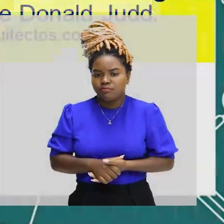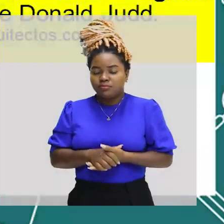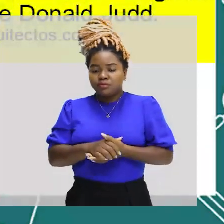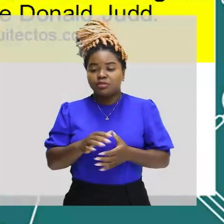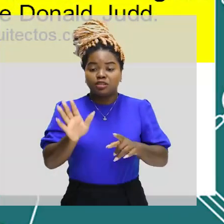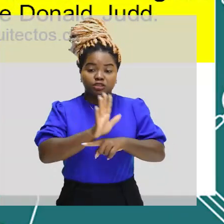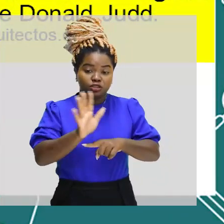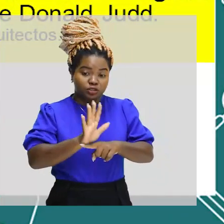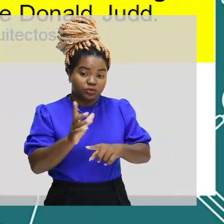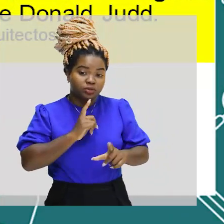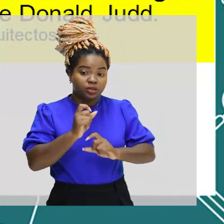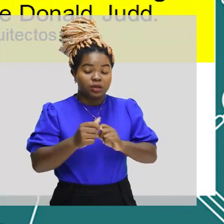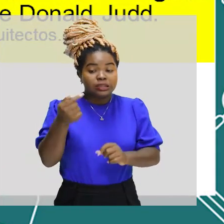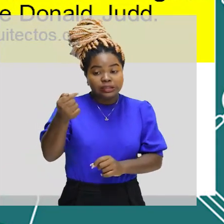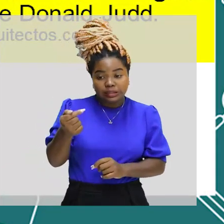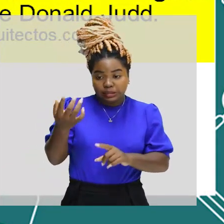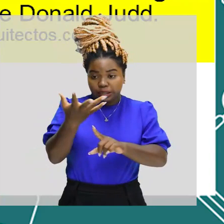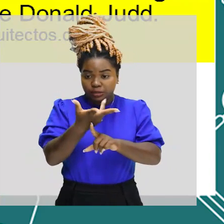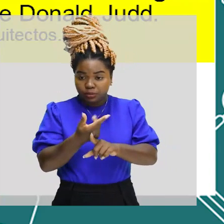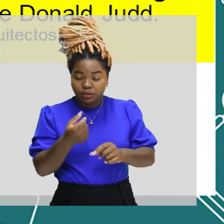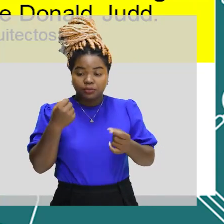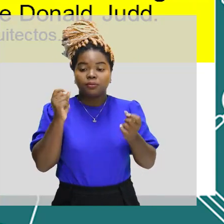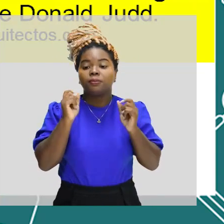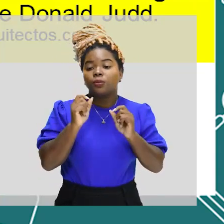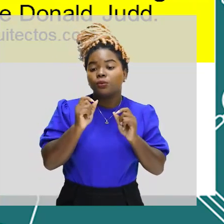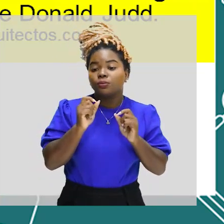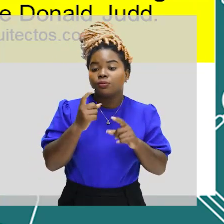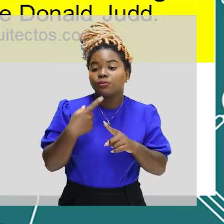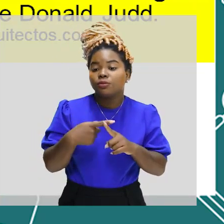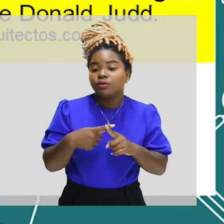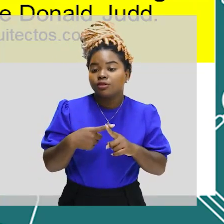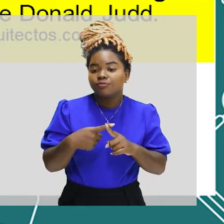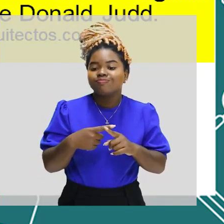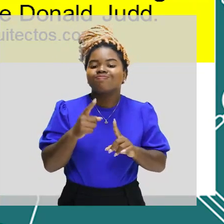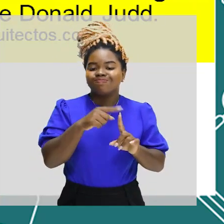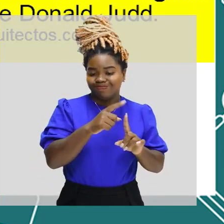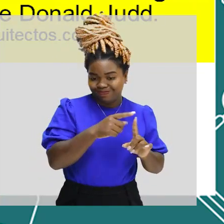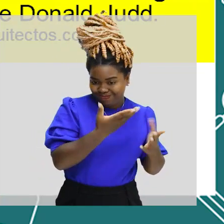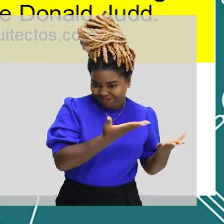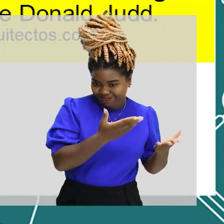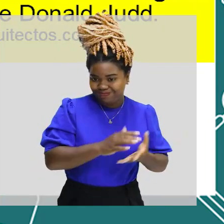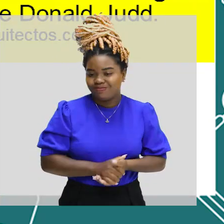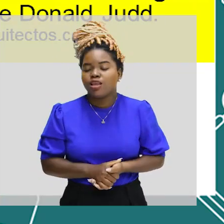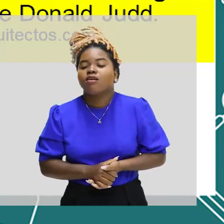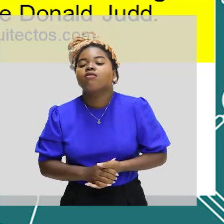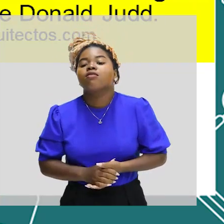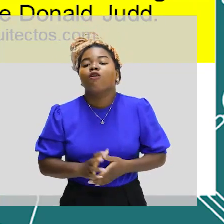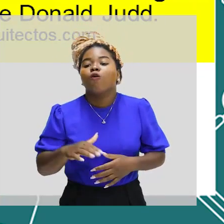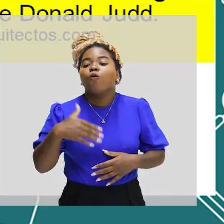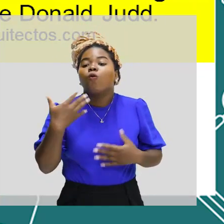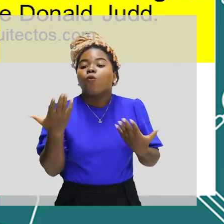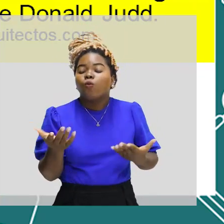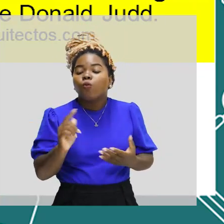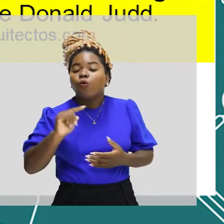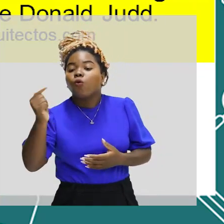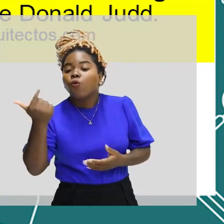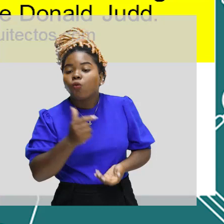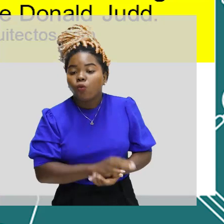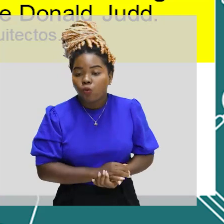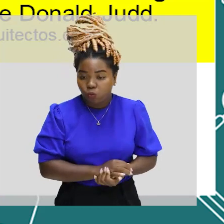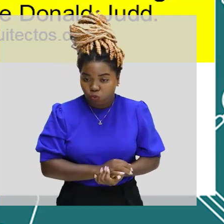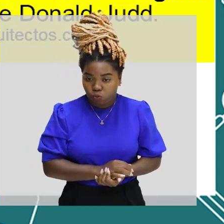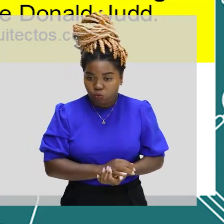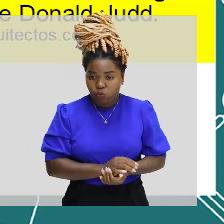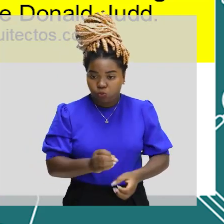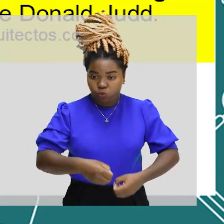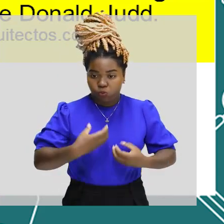cinema ganhou o título de sétima arte por causa dessa situação. A inclusão de outras expressões artísticas. Bom, aí a gente